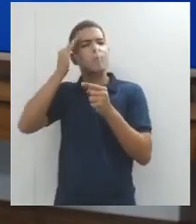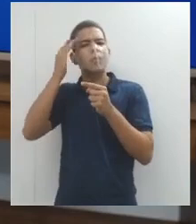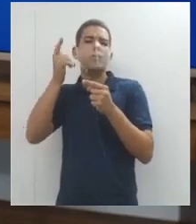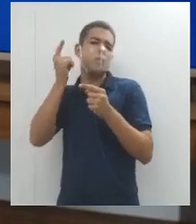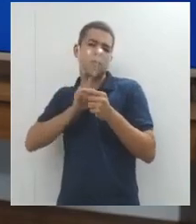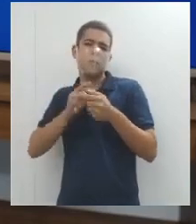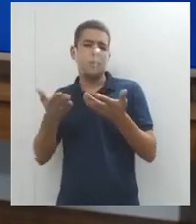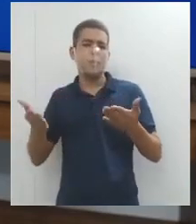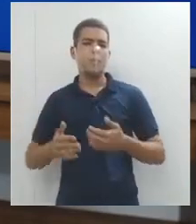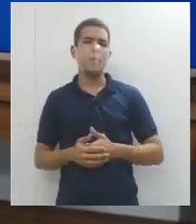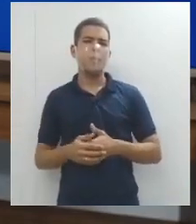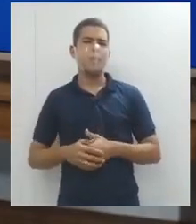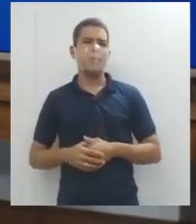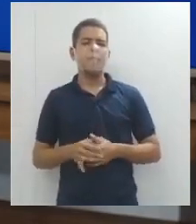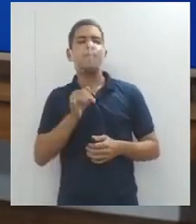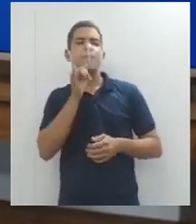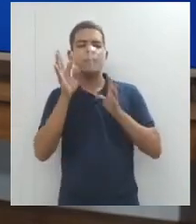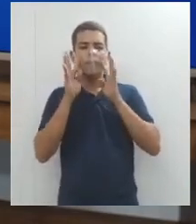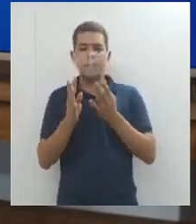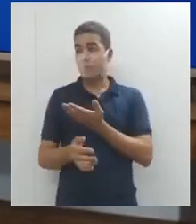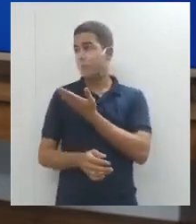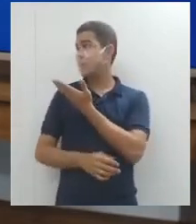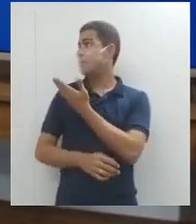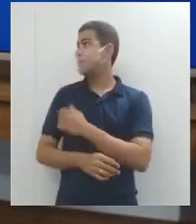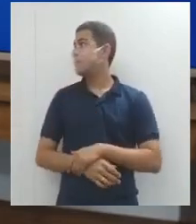gramática, tá certo? Vejam só, presta bem atenção aqui.